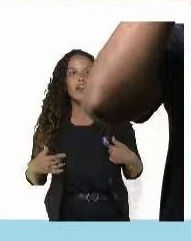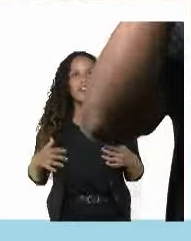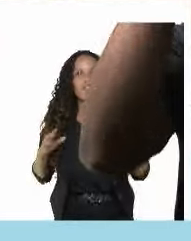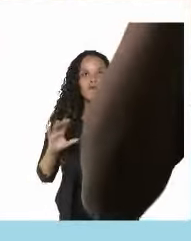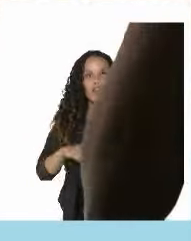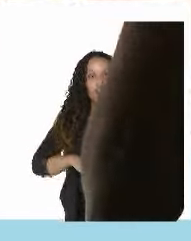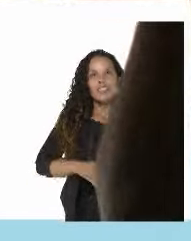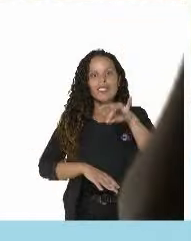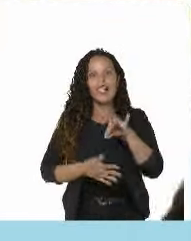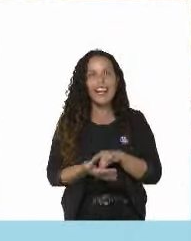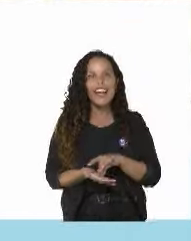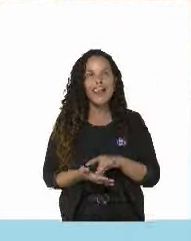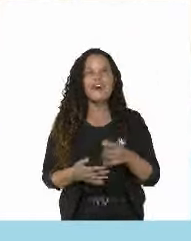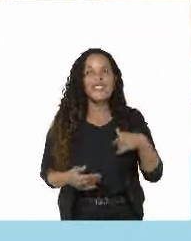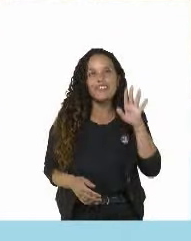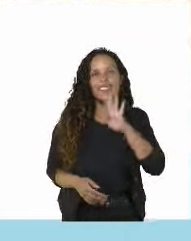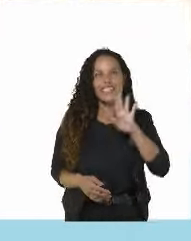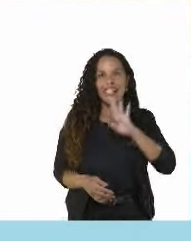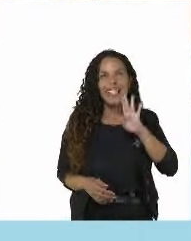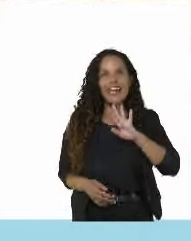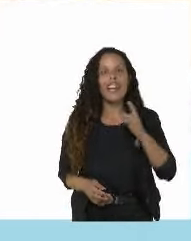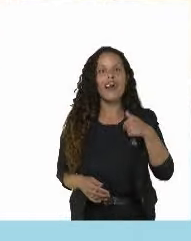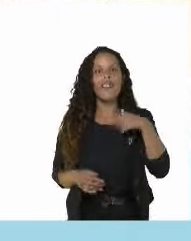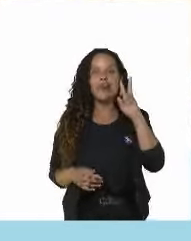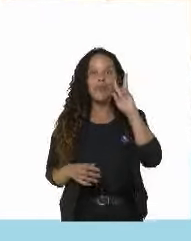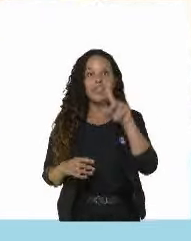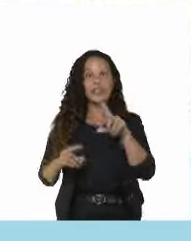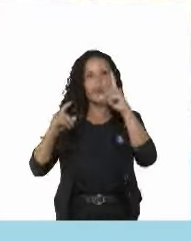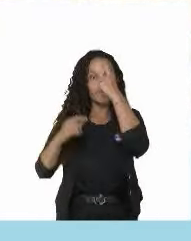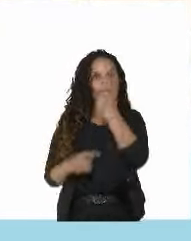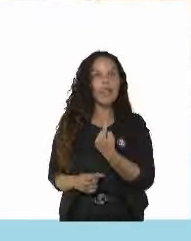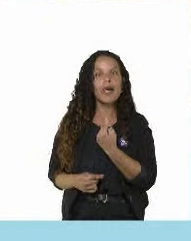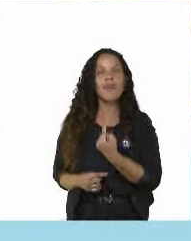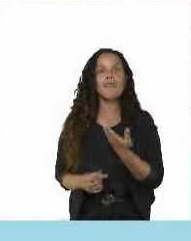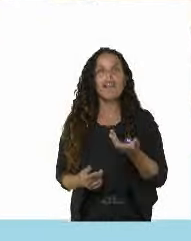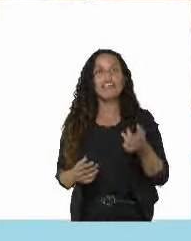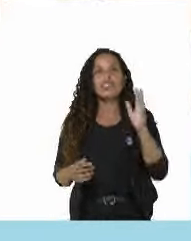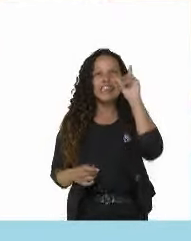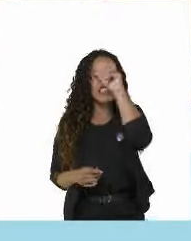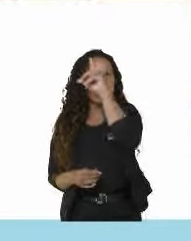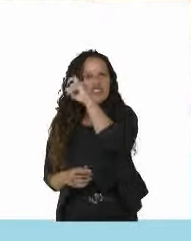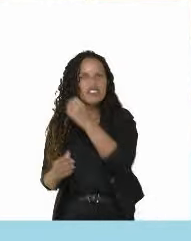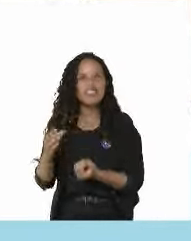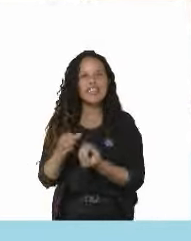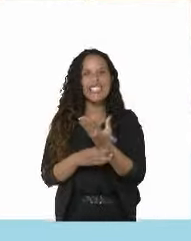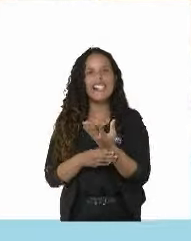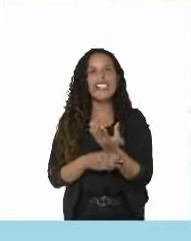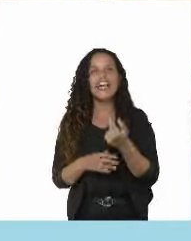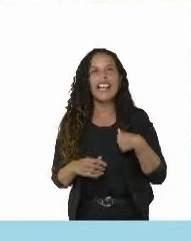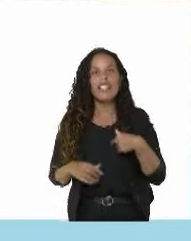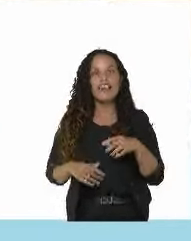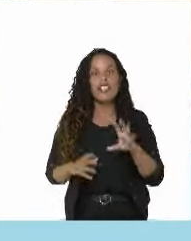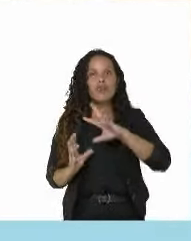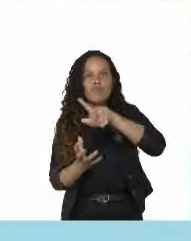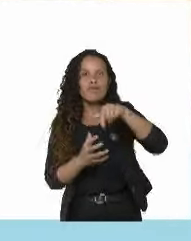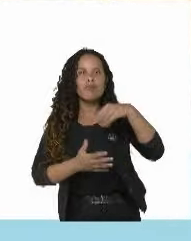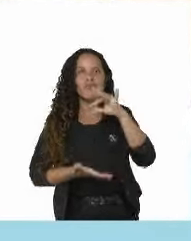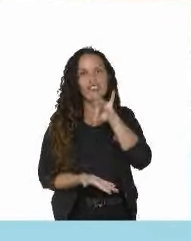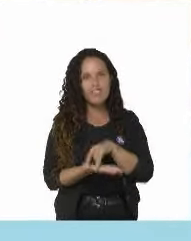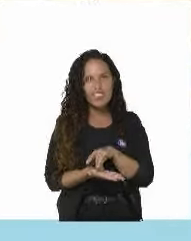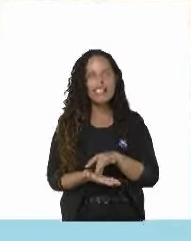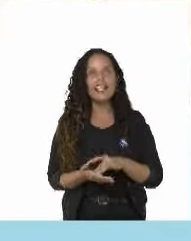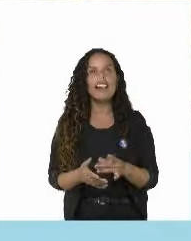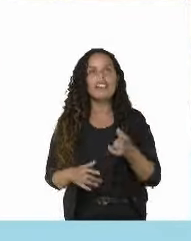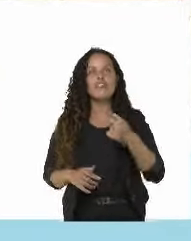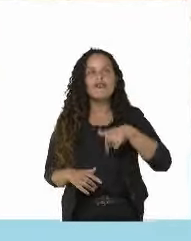porque eu acho que isso que é o legal, que é você fazer, criar imagens que, bom, seria muito difícil você criar no mundo real, né, você fazer um ensaio ou você